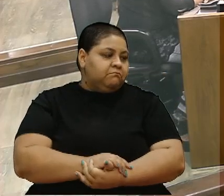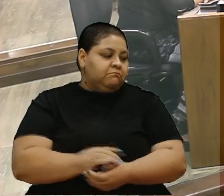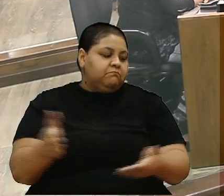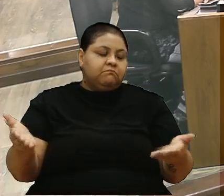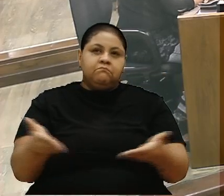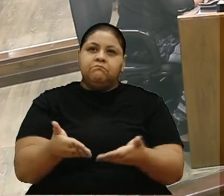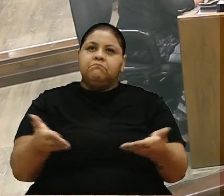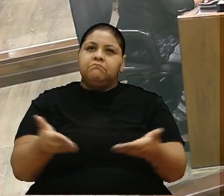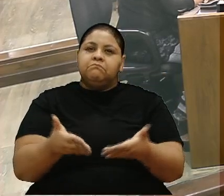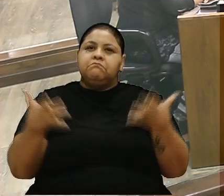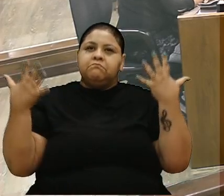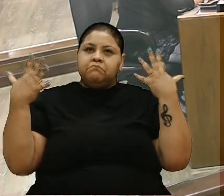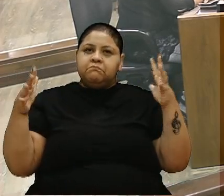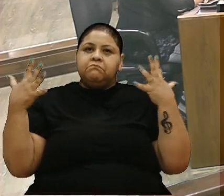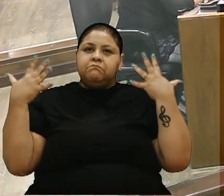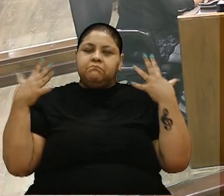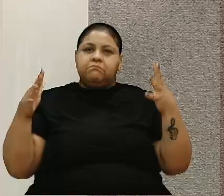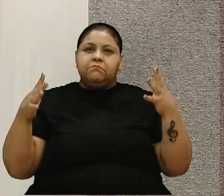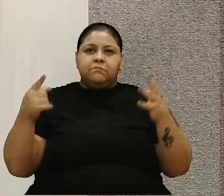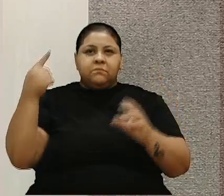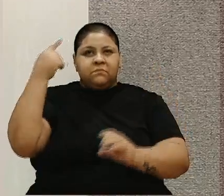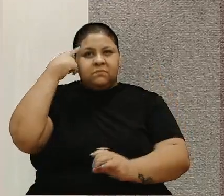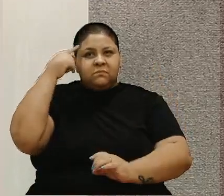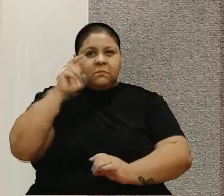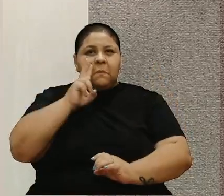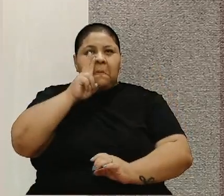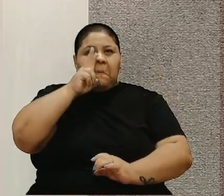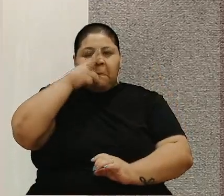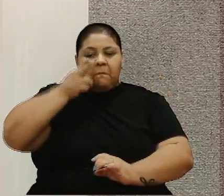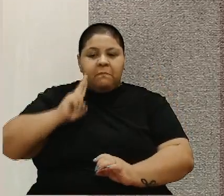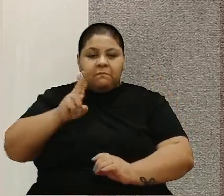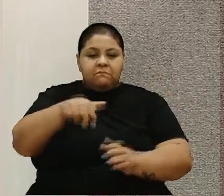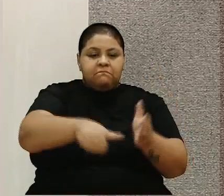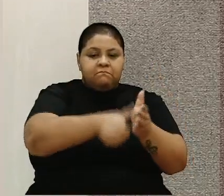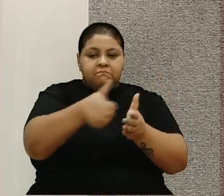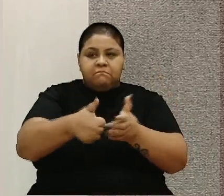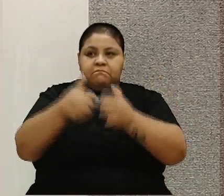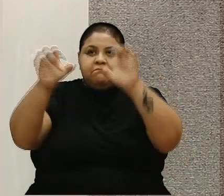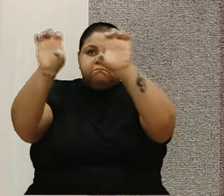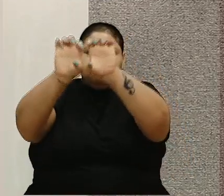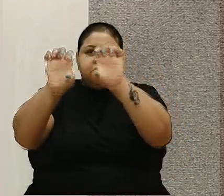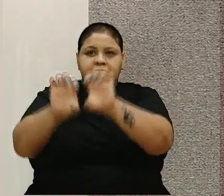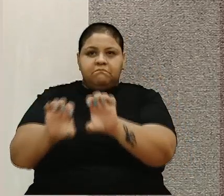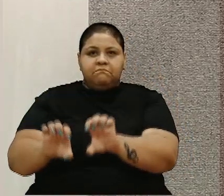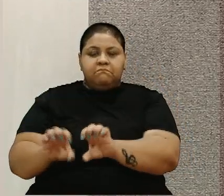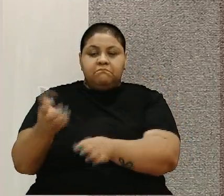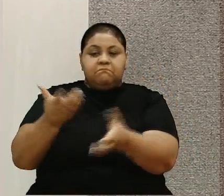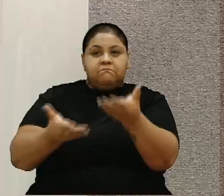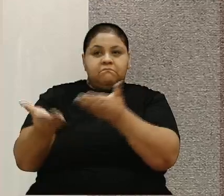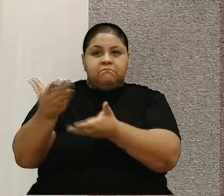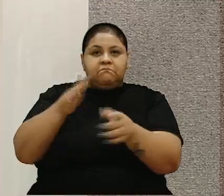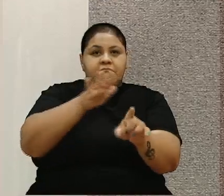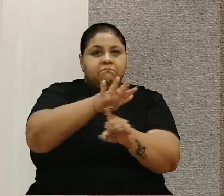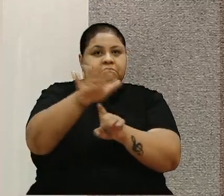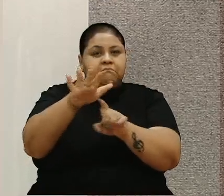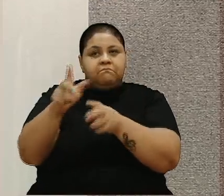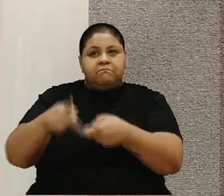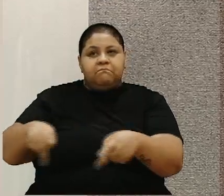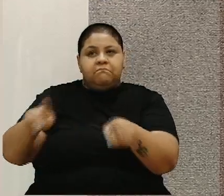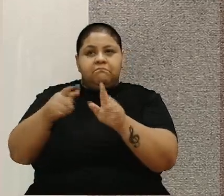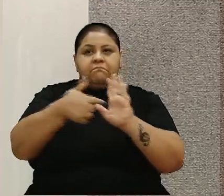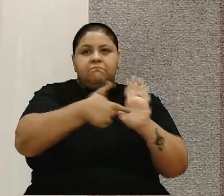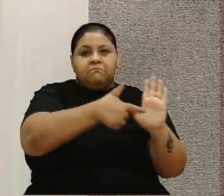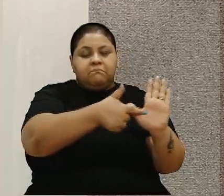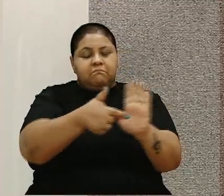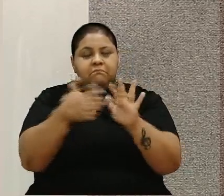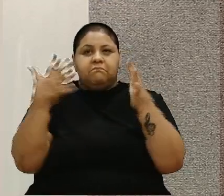fazer um voto de congratulações, considerando os esforços contínuos para a melhoria da infraestrutura urbana e o atendimento às demandas da população. Apresento esse